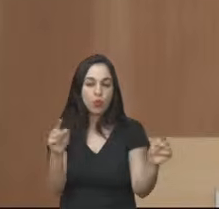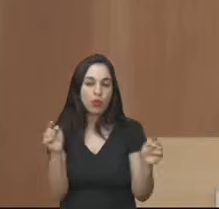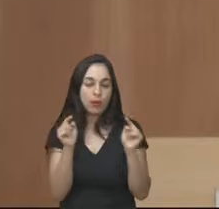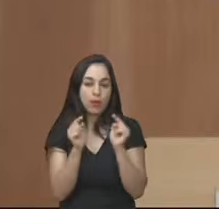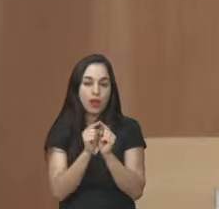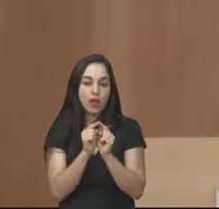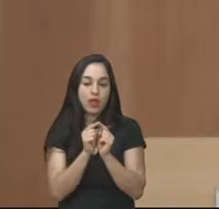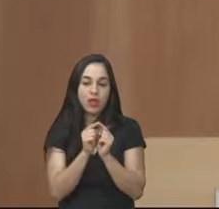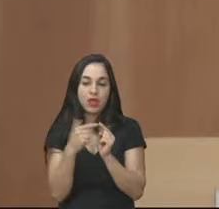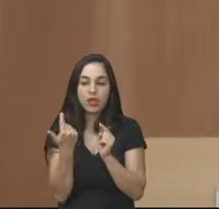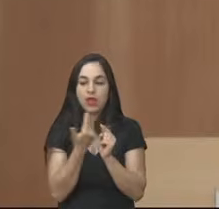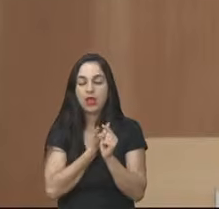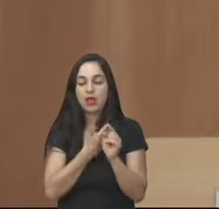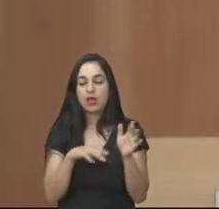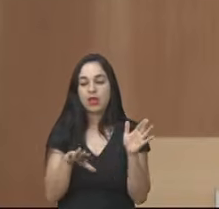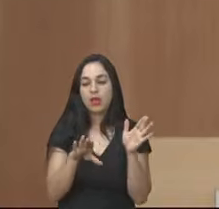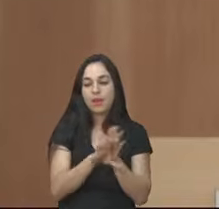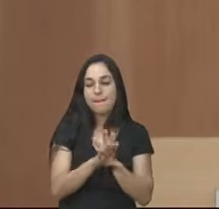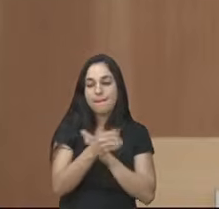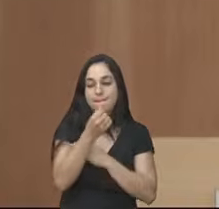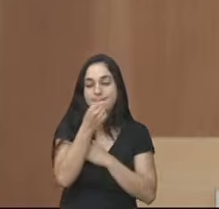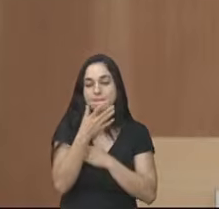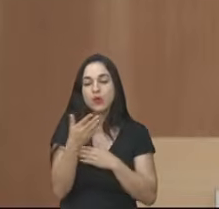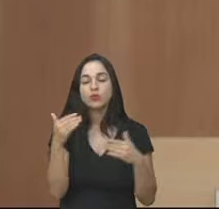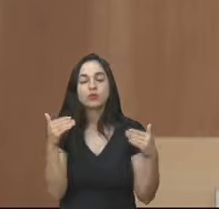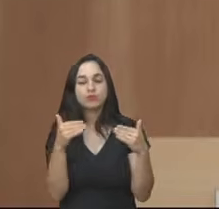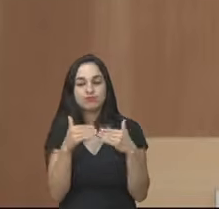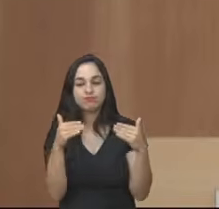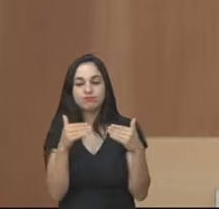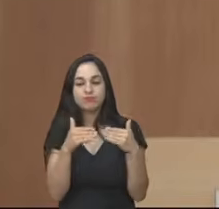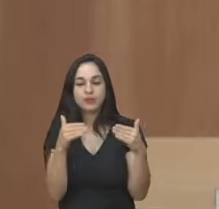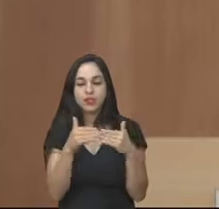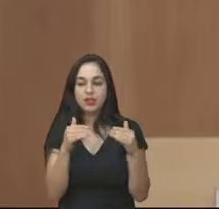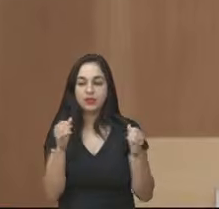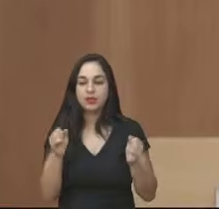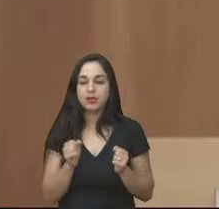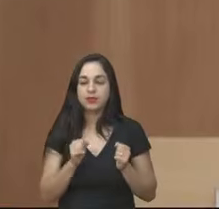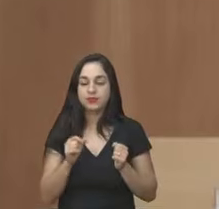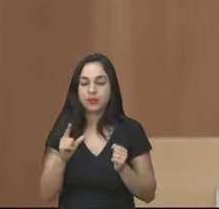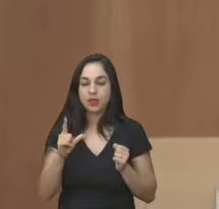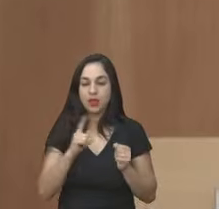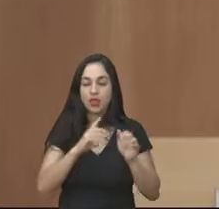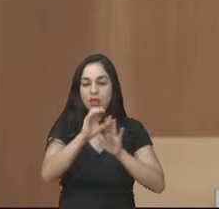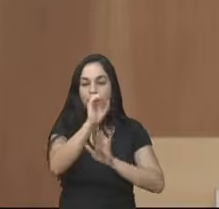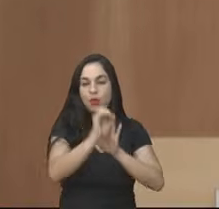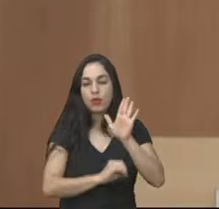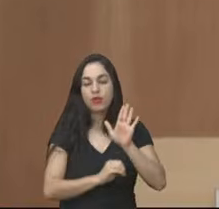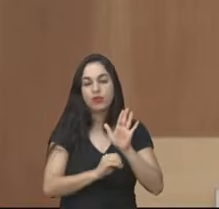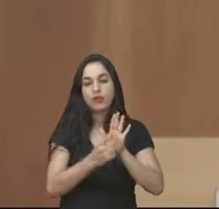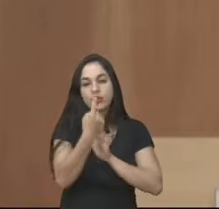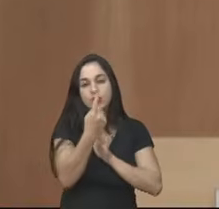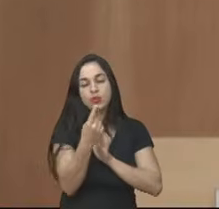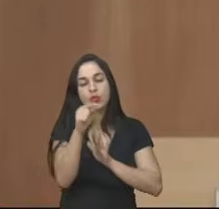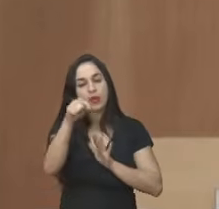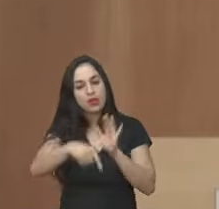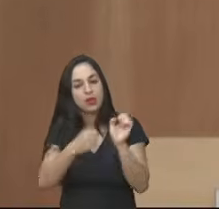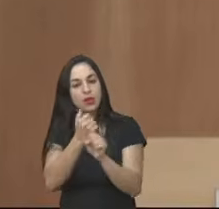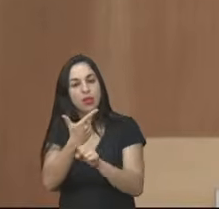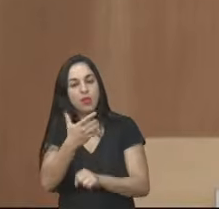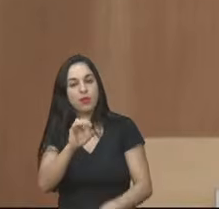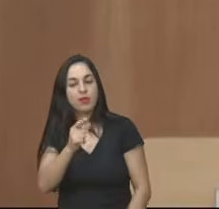as partes, a gente chegou em bons acordos e a gente vai enviar esse ofício número 1/2026, para a Prefeitura de